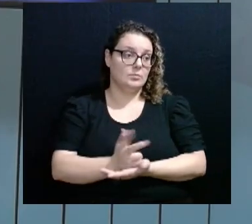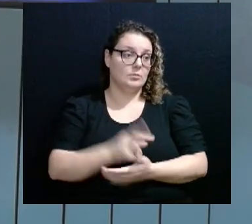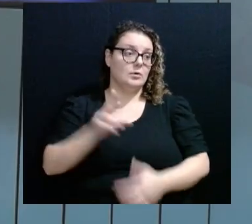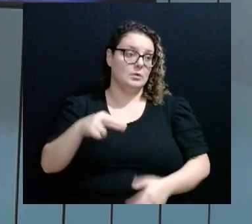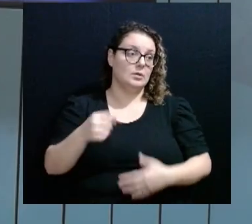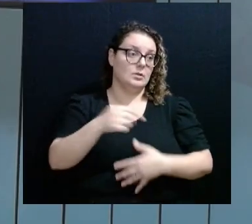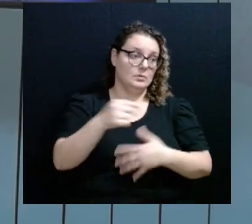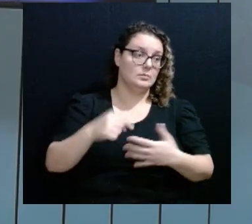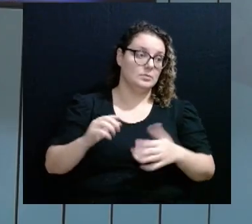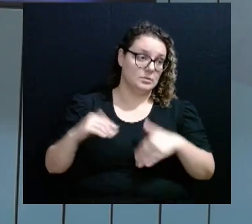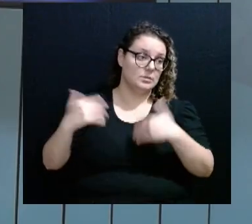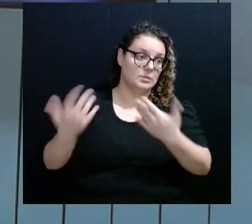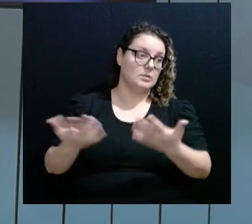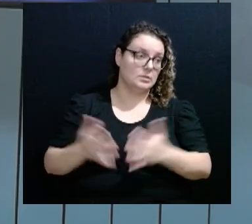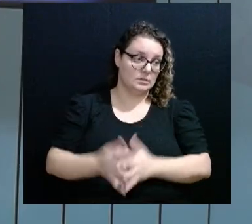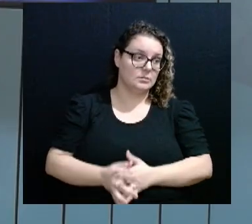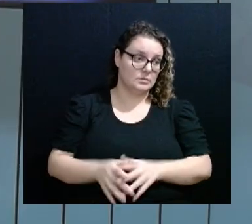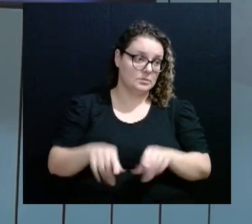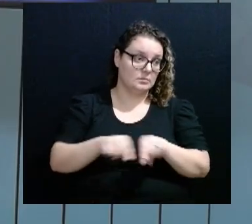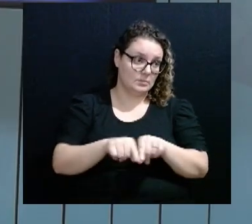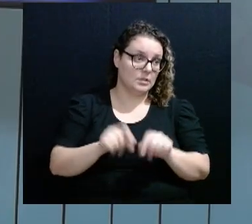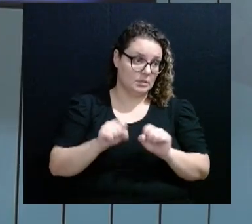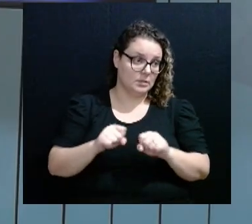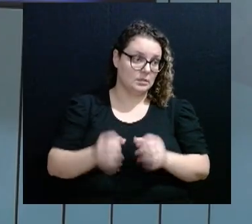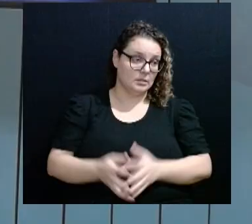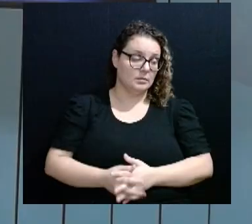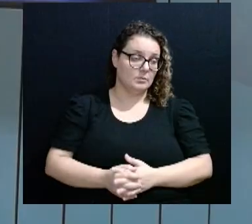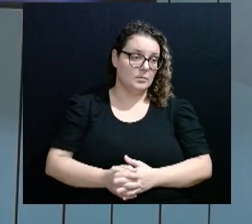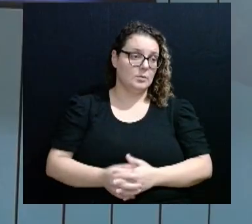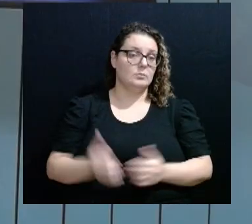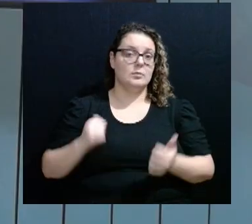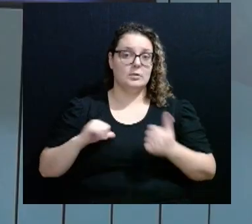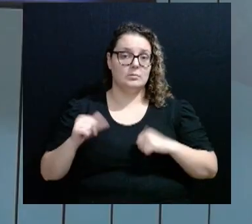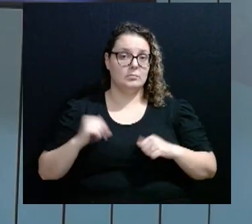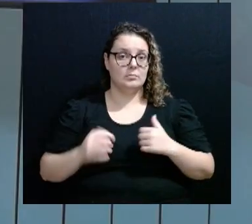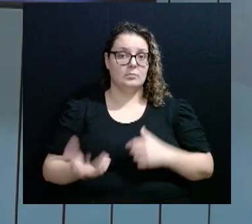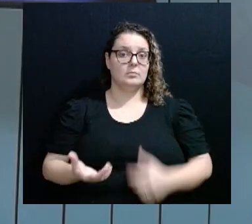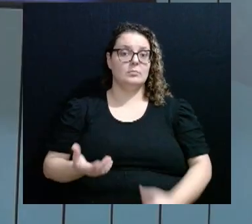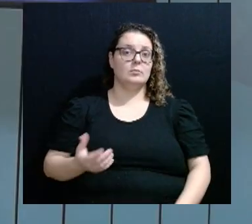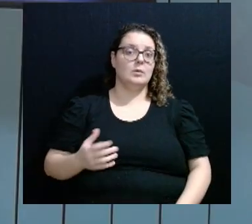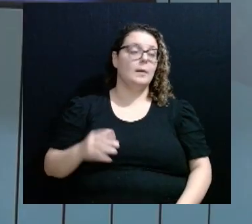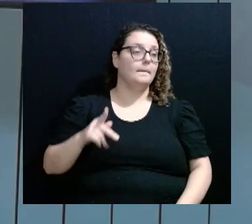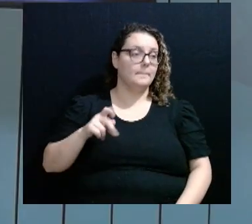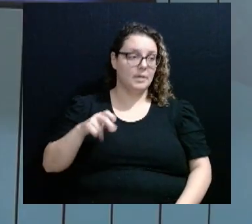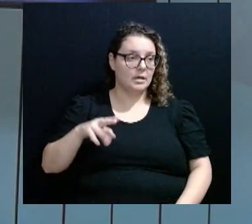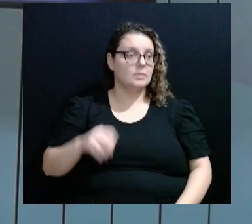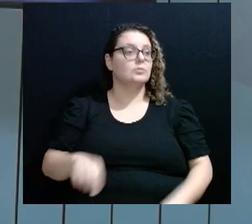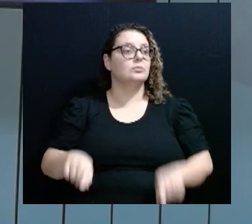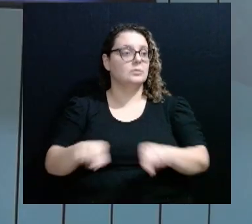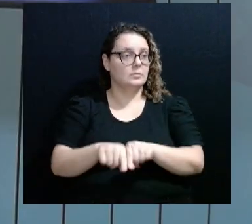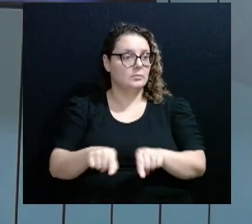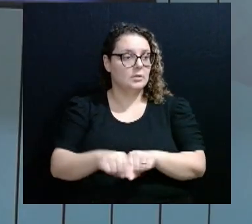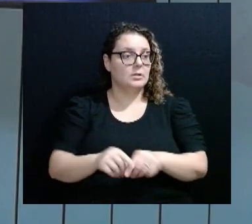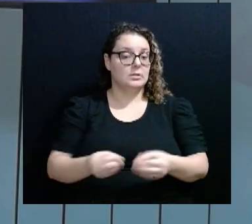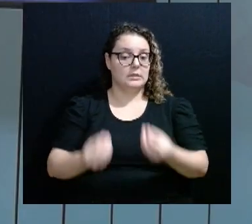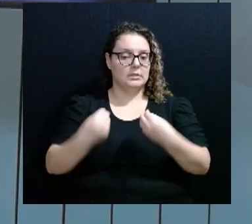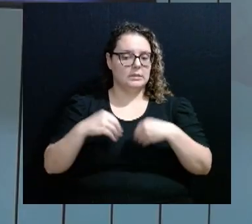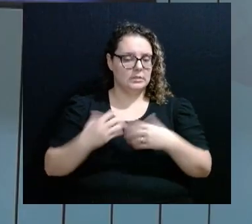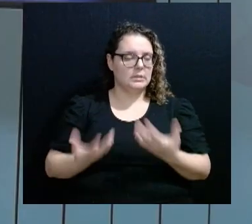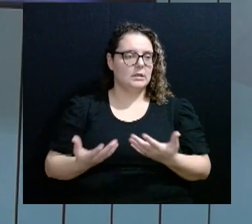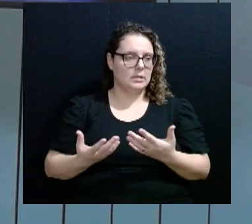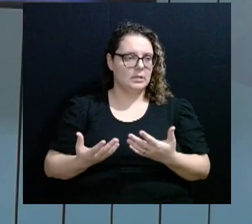de convulsões por conta desses fatores externos também, né? Uma ansiedade, pânico, tudo isso